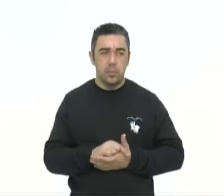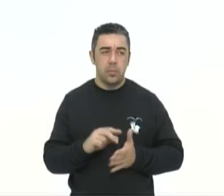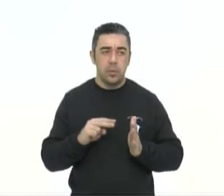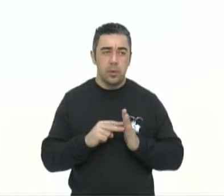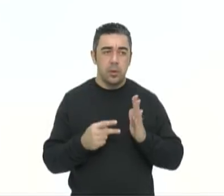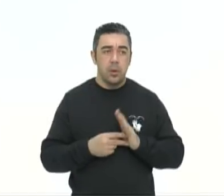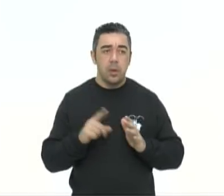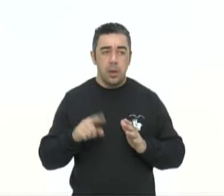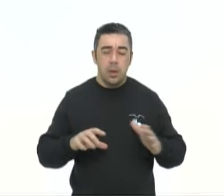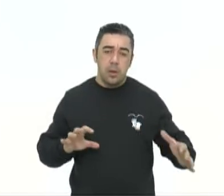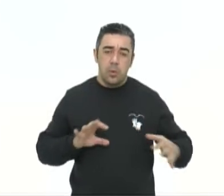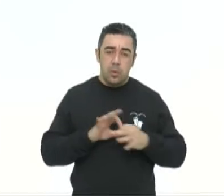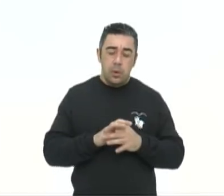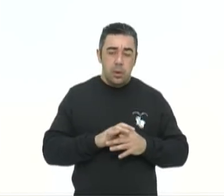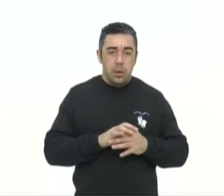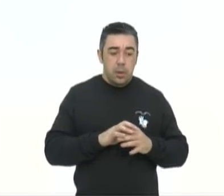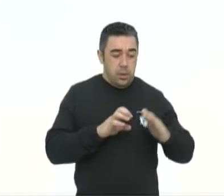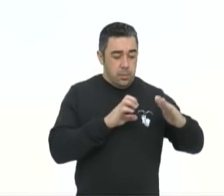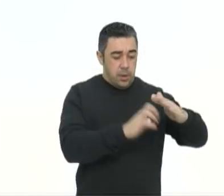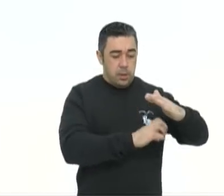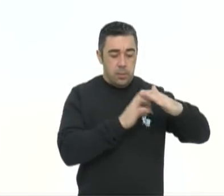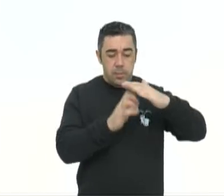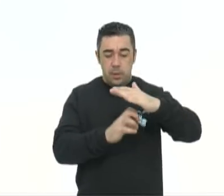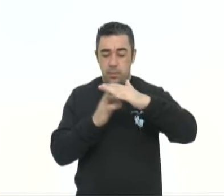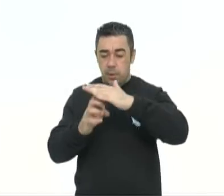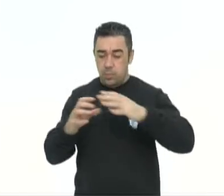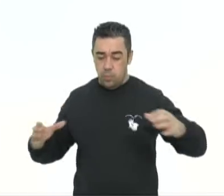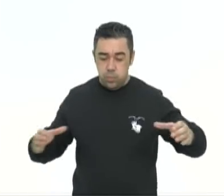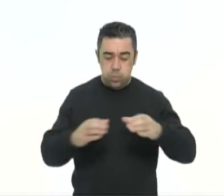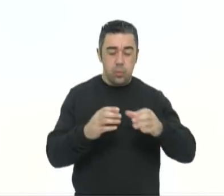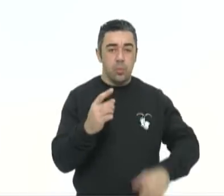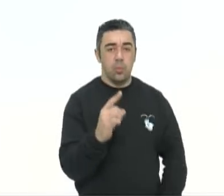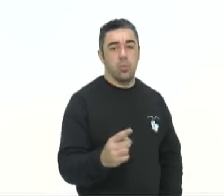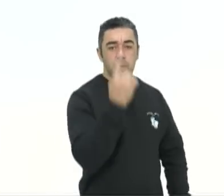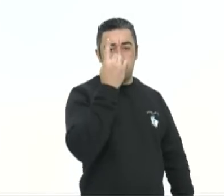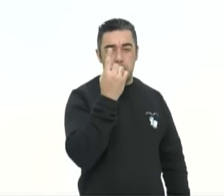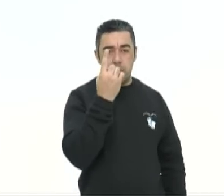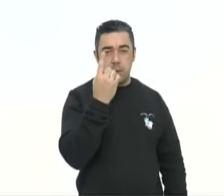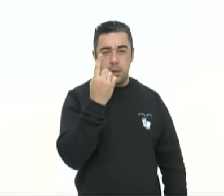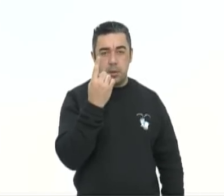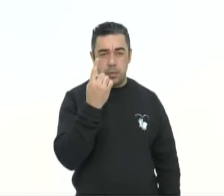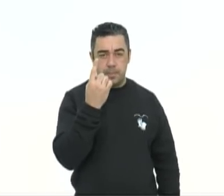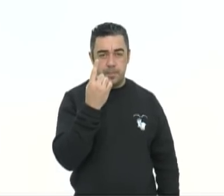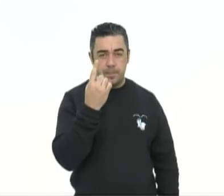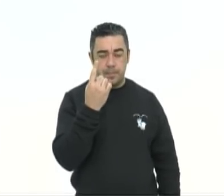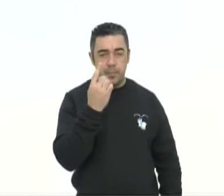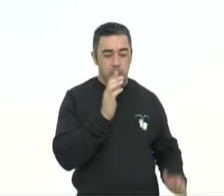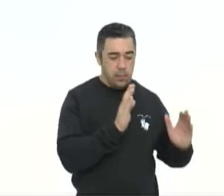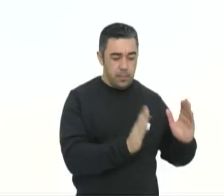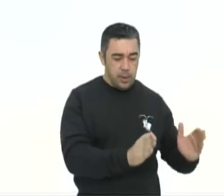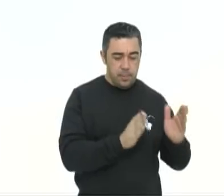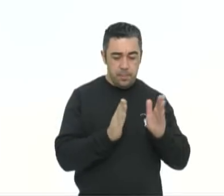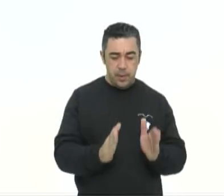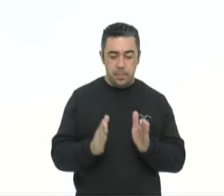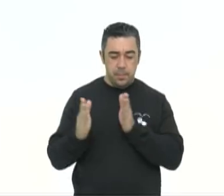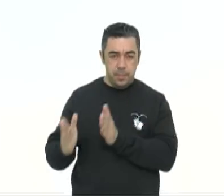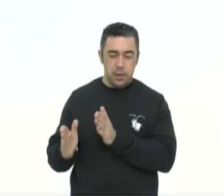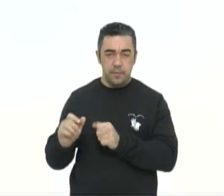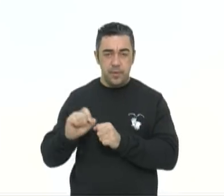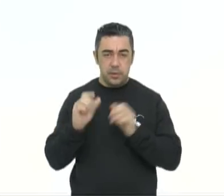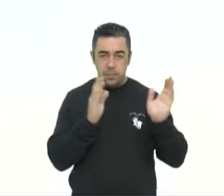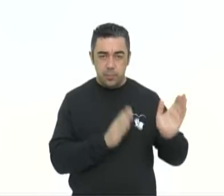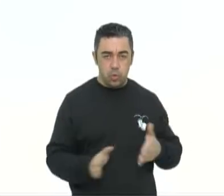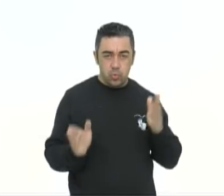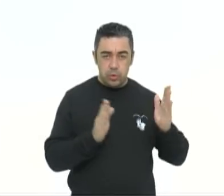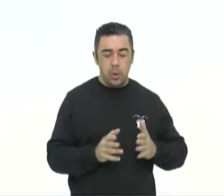Consistia na junção de várias empresas em uma, de tal forma que todas as fases de produção estivessem sob o